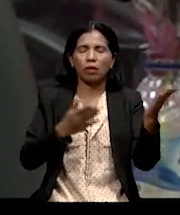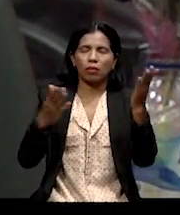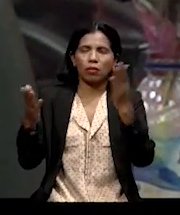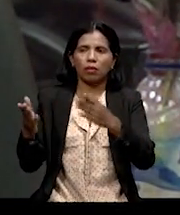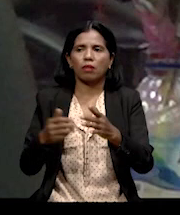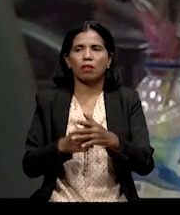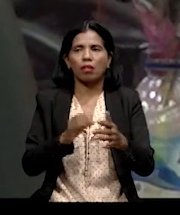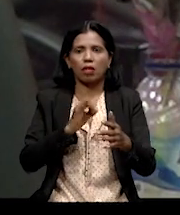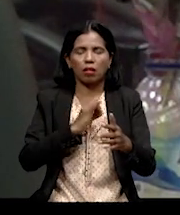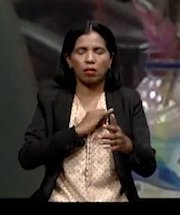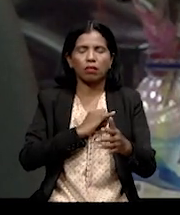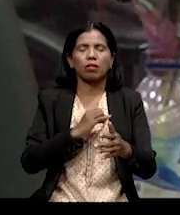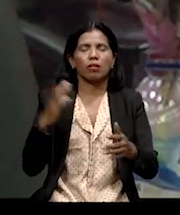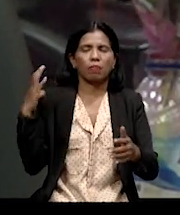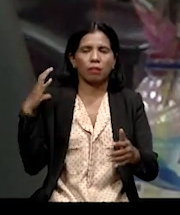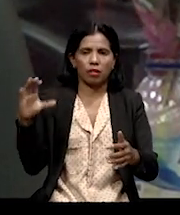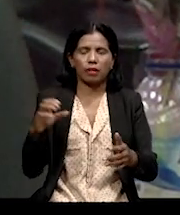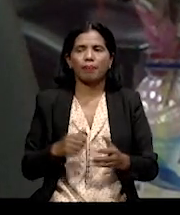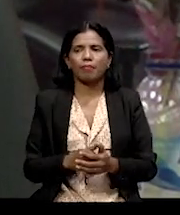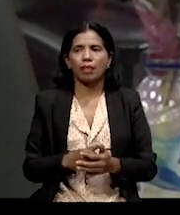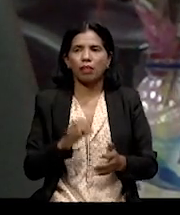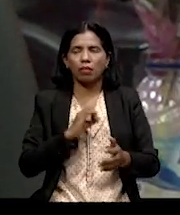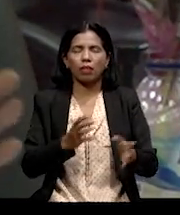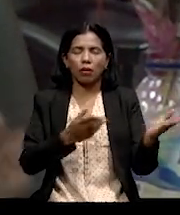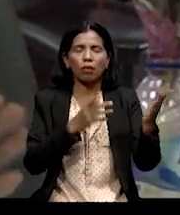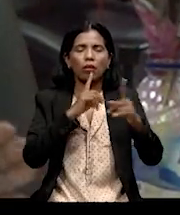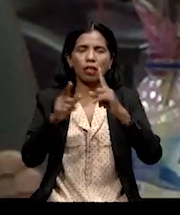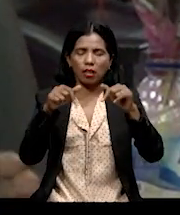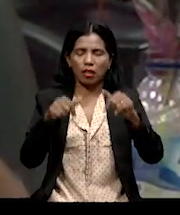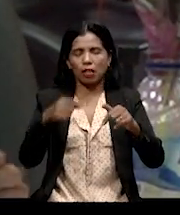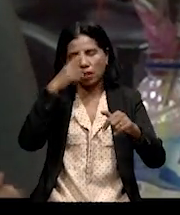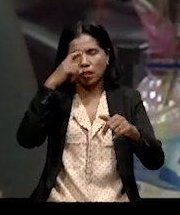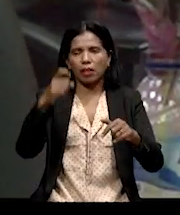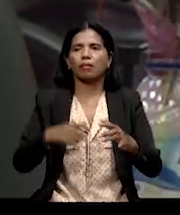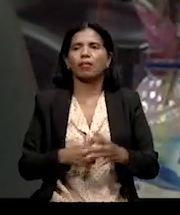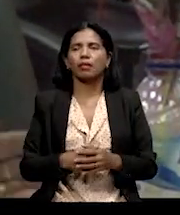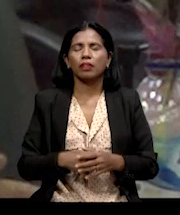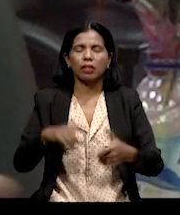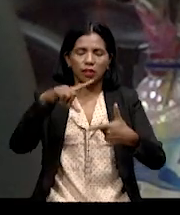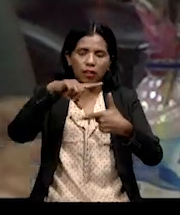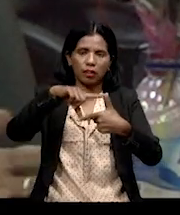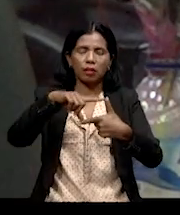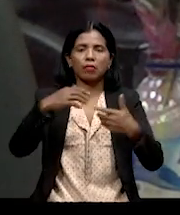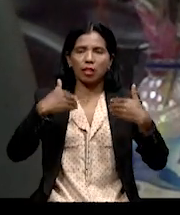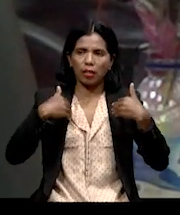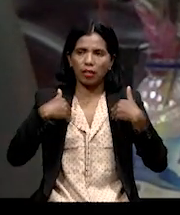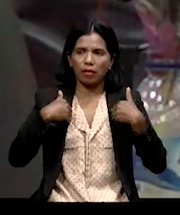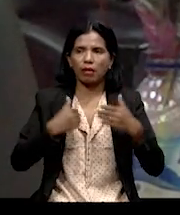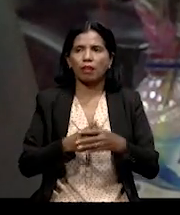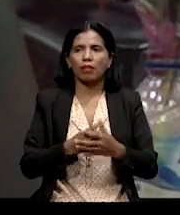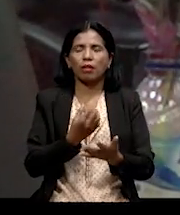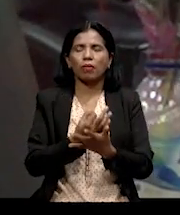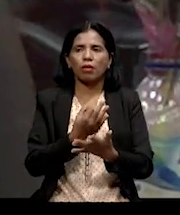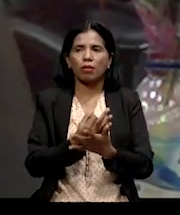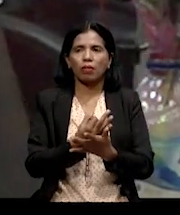la osa ne competência. Eu quero uma foto de dentro, tá balu, né? Na saia, sim, ia, mas bem, sim, lá ia, bebê, ouça, mamãe. Depois,